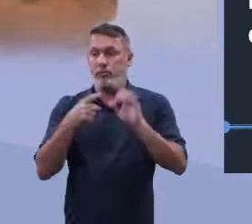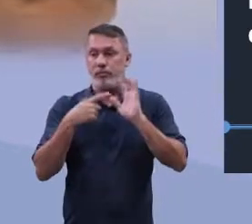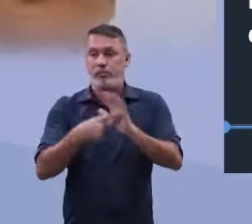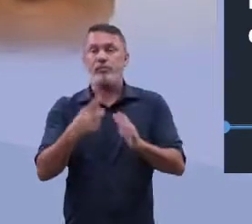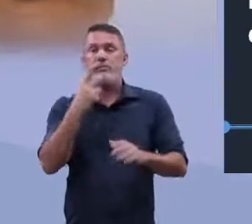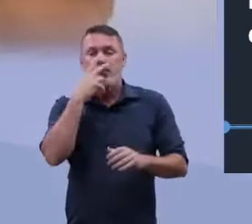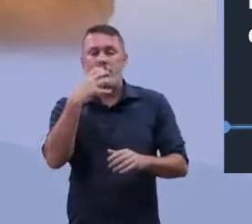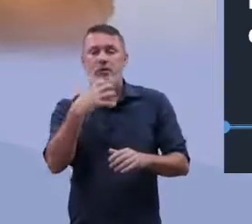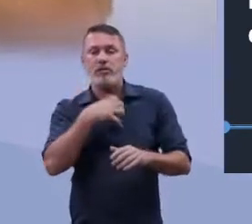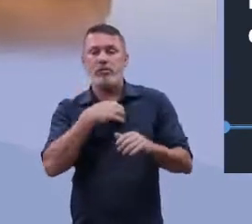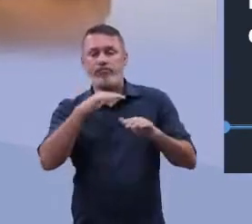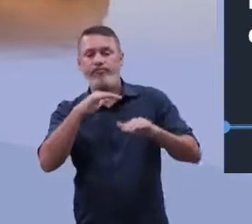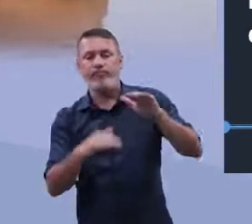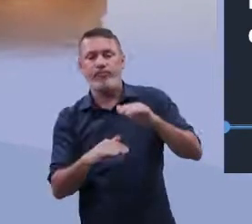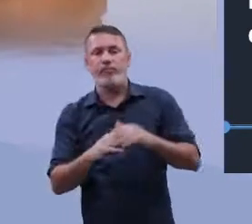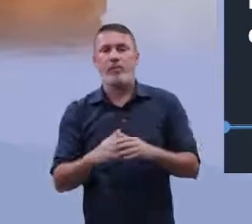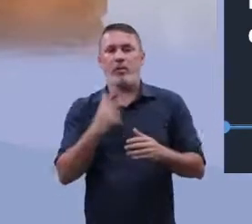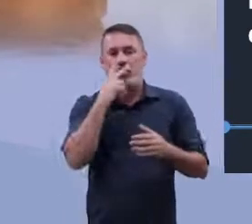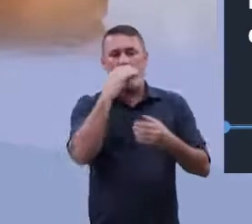o sentimento de ser inferior.